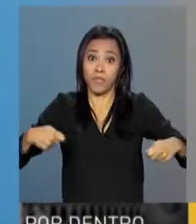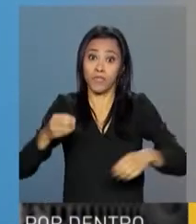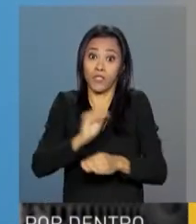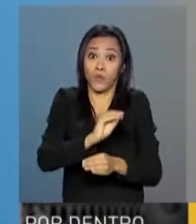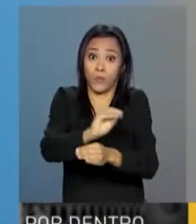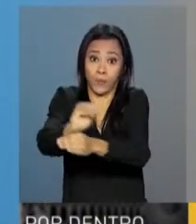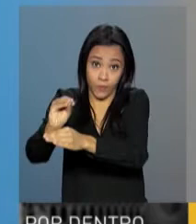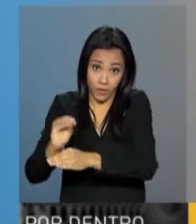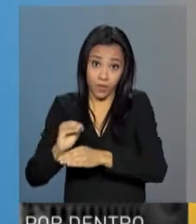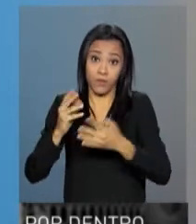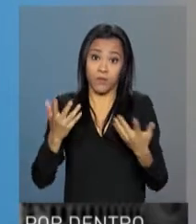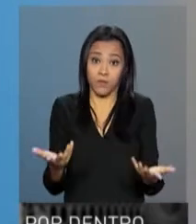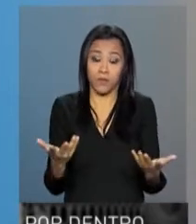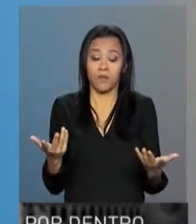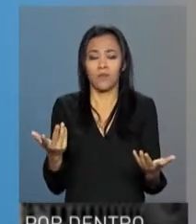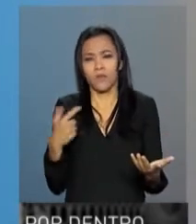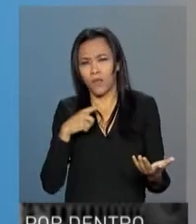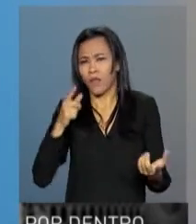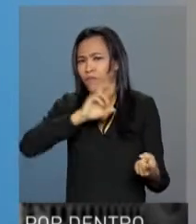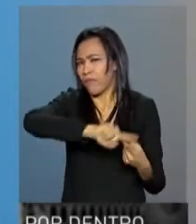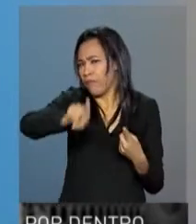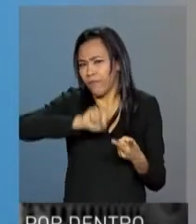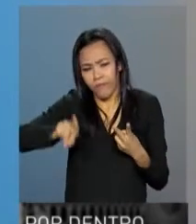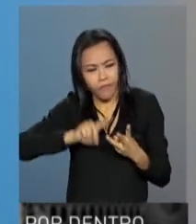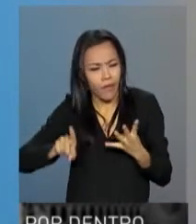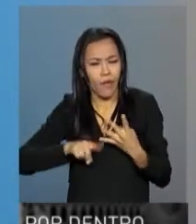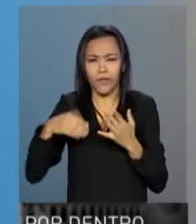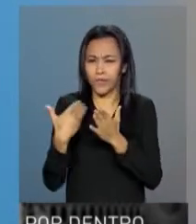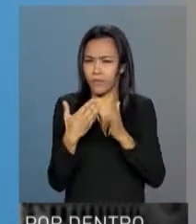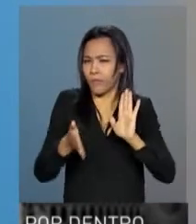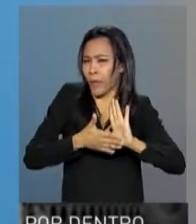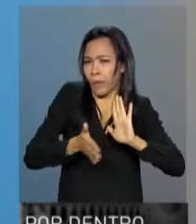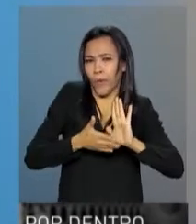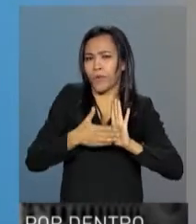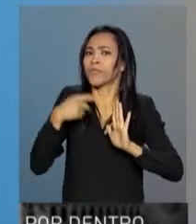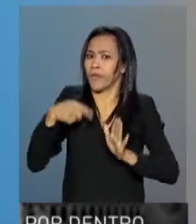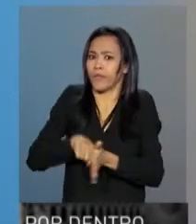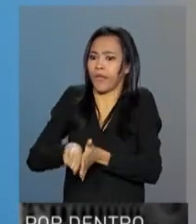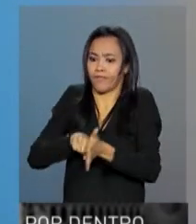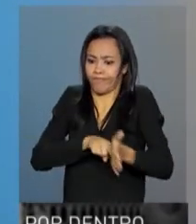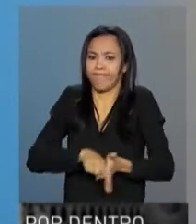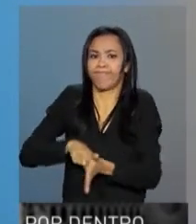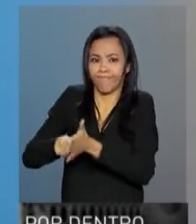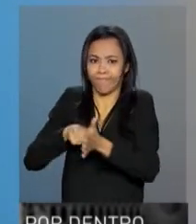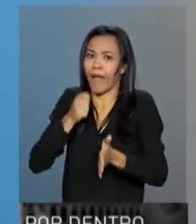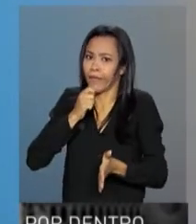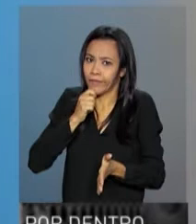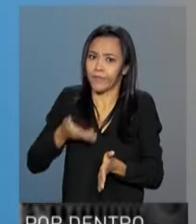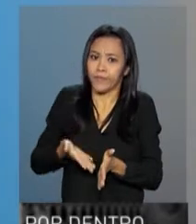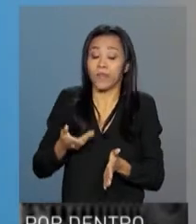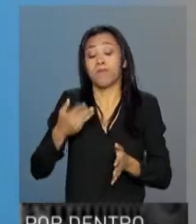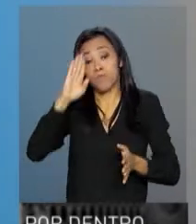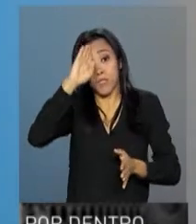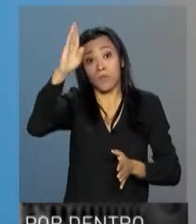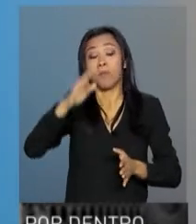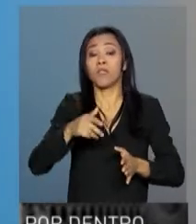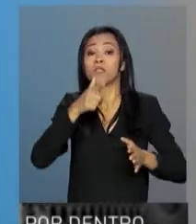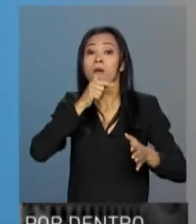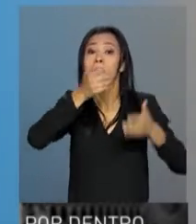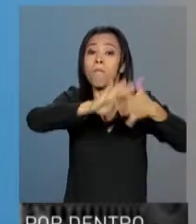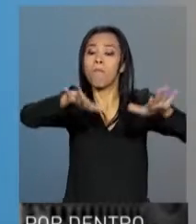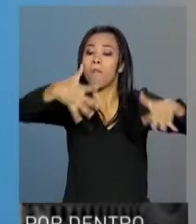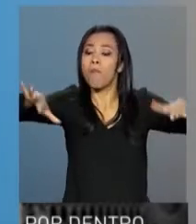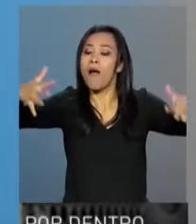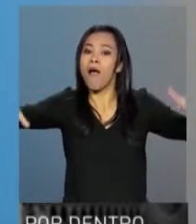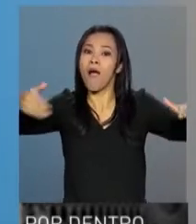é existem várias propostas em estudos e temos que ampliar essas áreas principalmente na área marinha o bioma